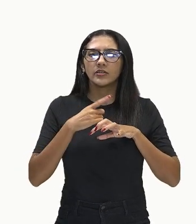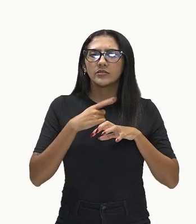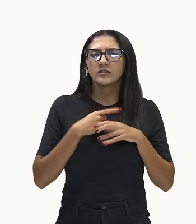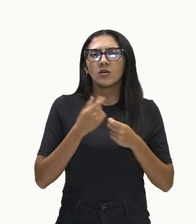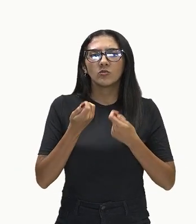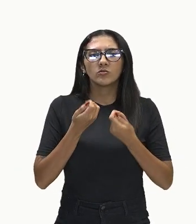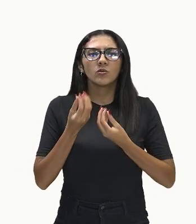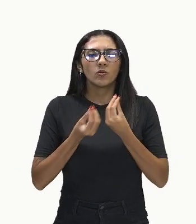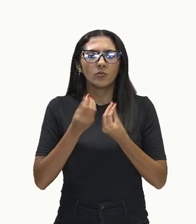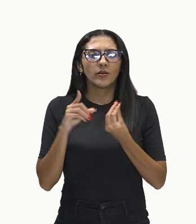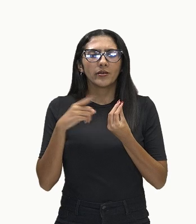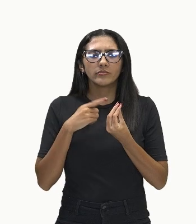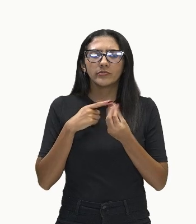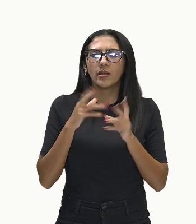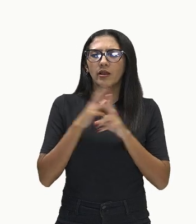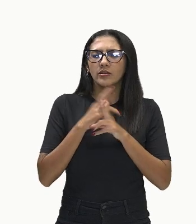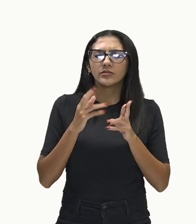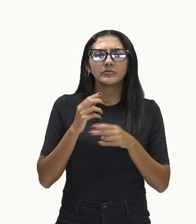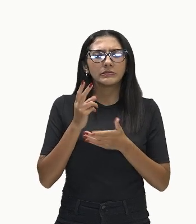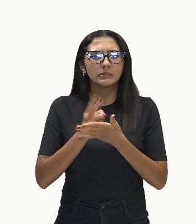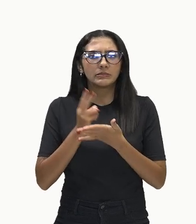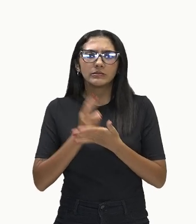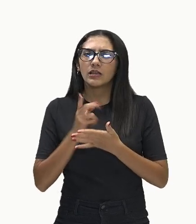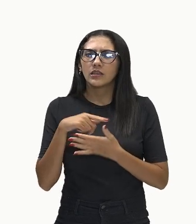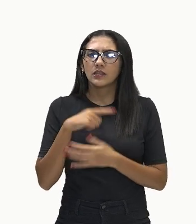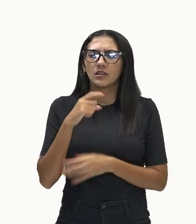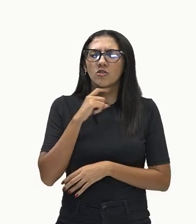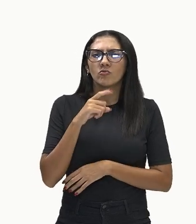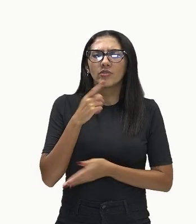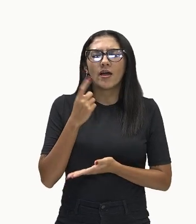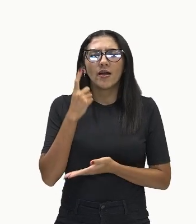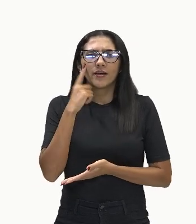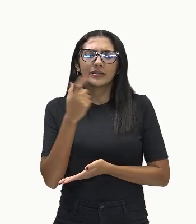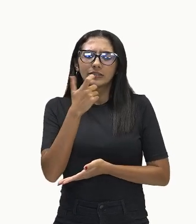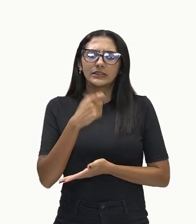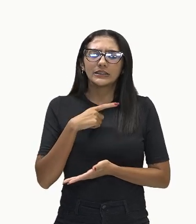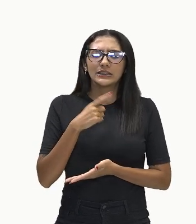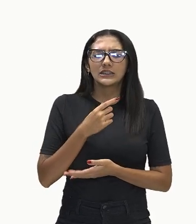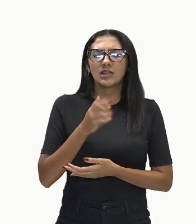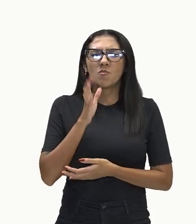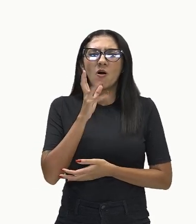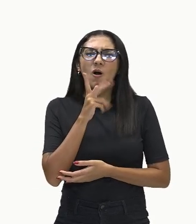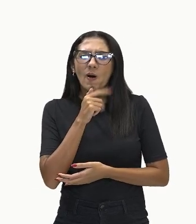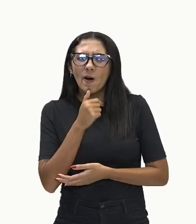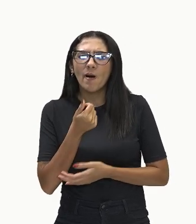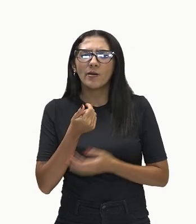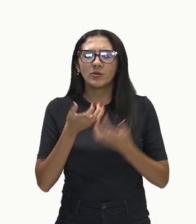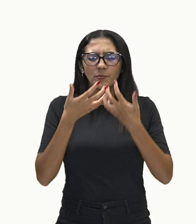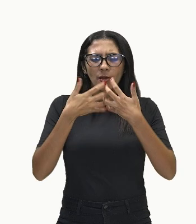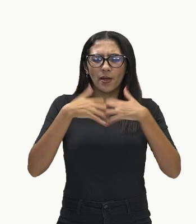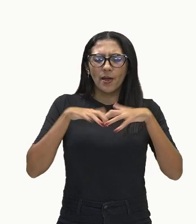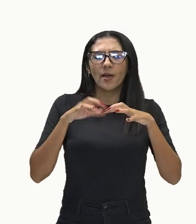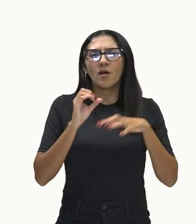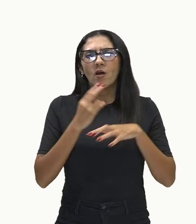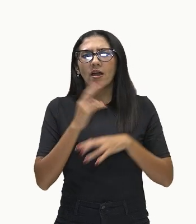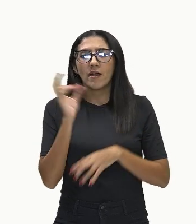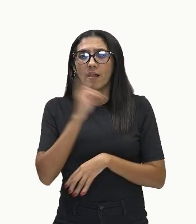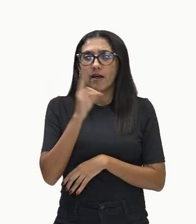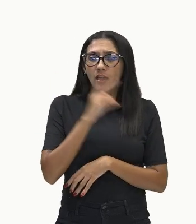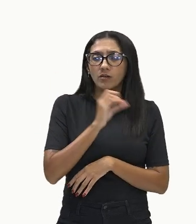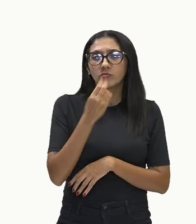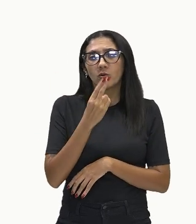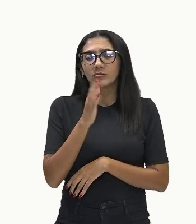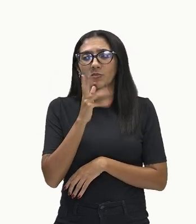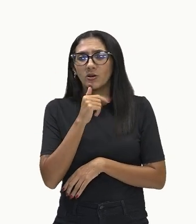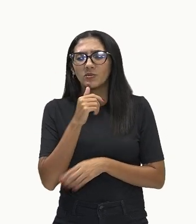A gente sempre tem esse questionamento, o meu metabolismo está lento, o meu metabolismo está acelerado, mas